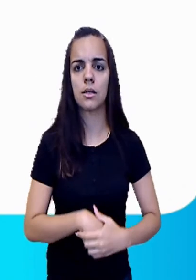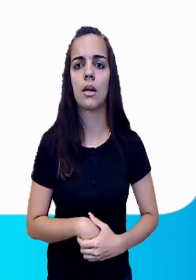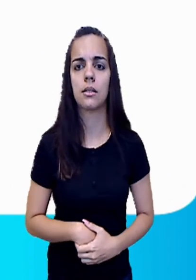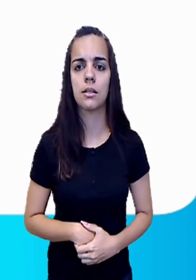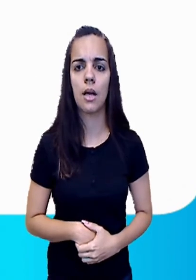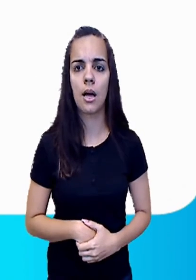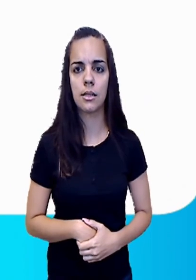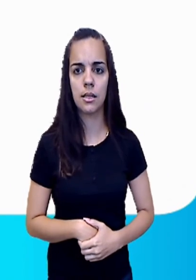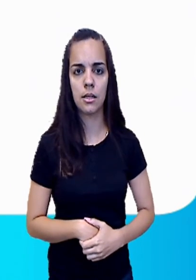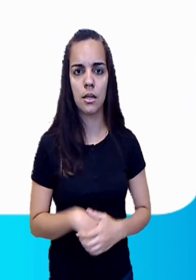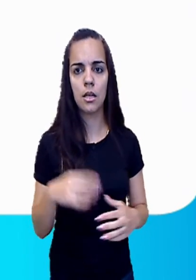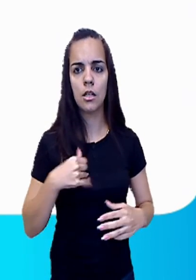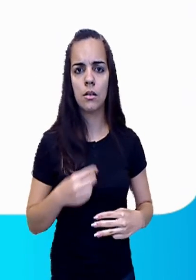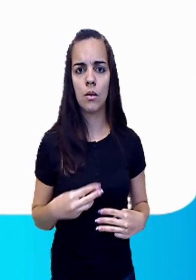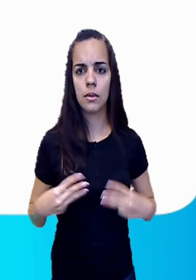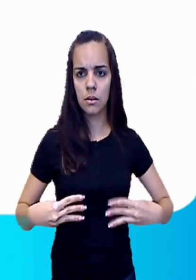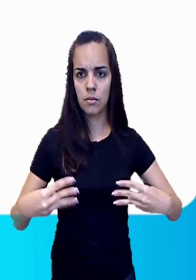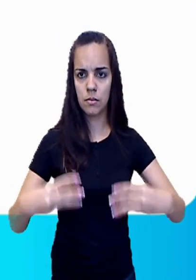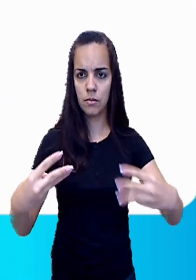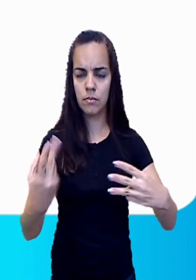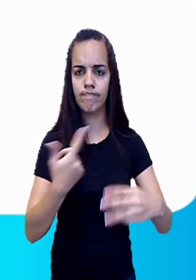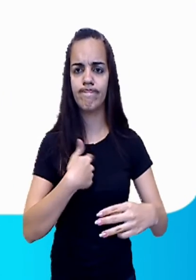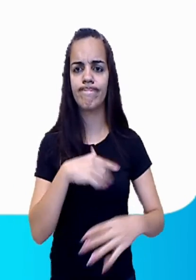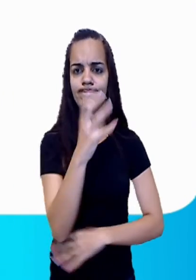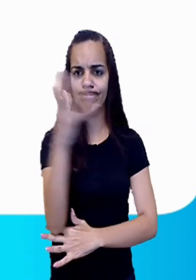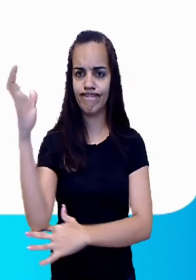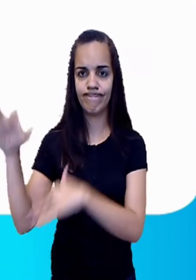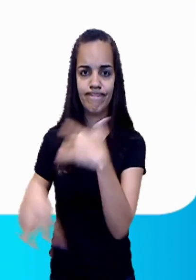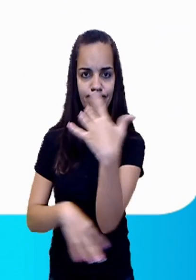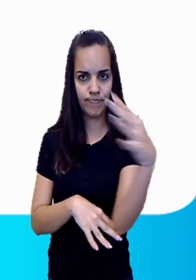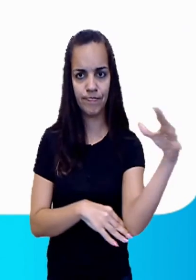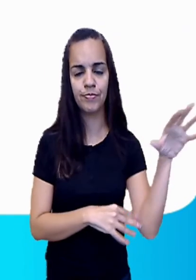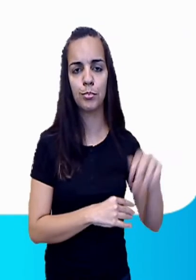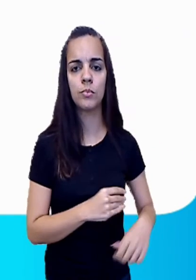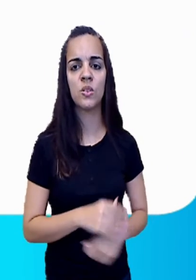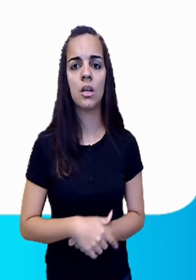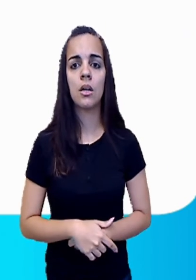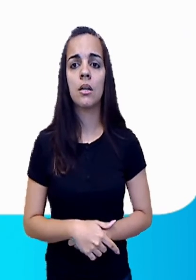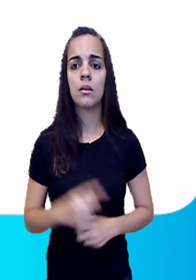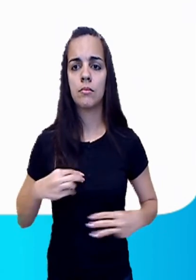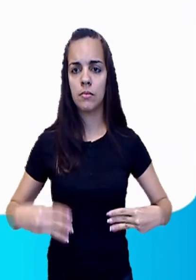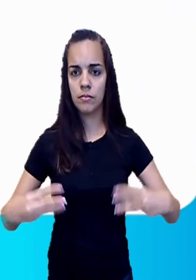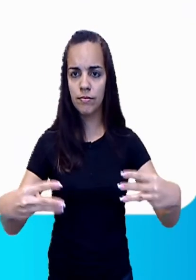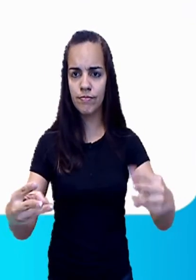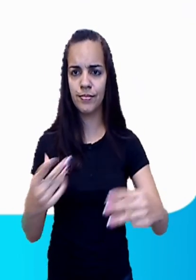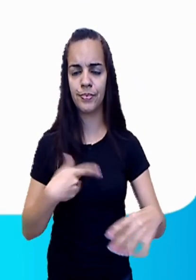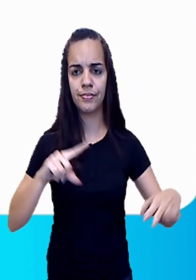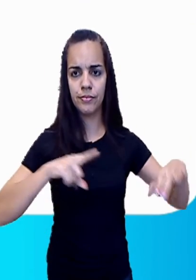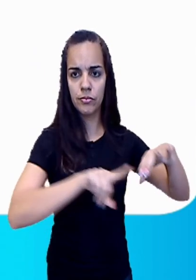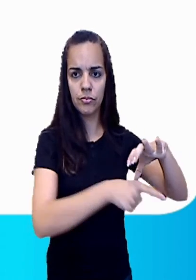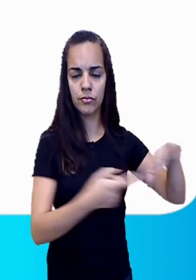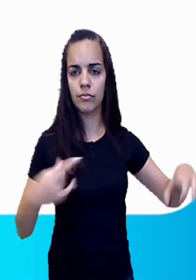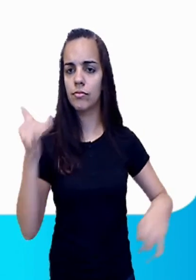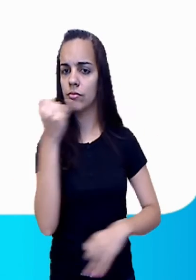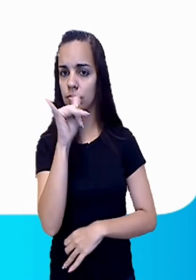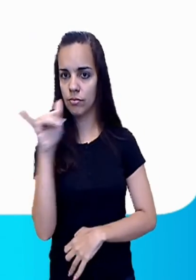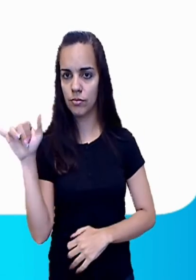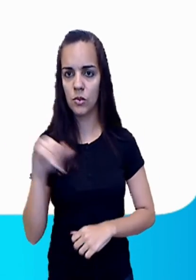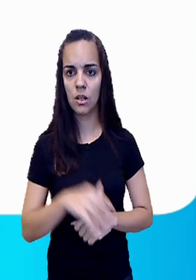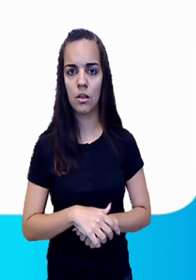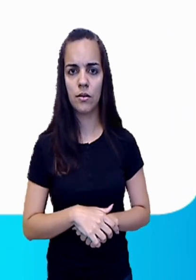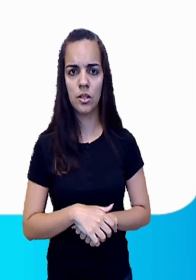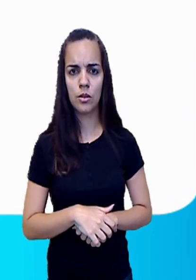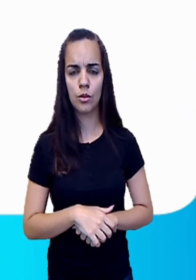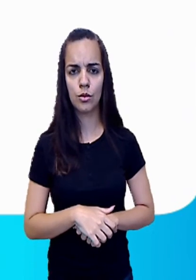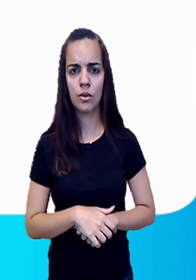dessas leis. Então vamos lá, o Ministério do Meio Ambiente é responsável por fiscalizar, o Ministério de Minas e Energia,